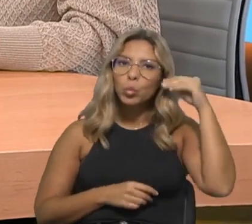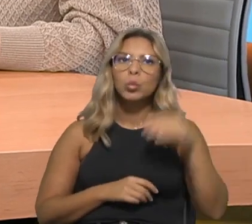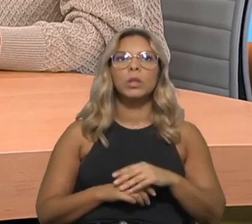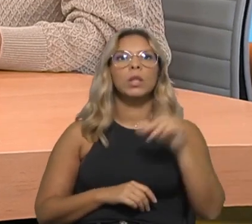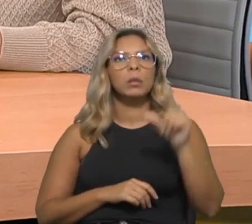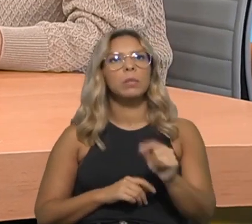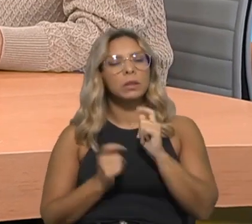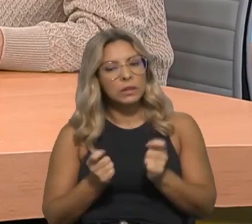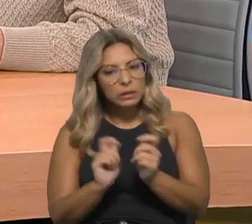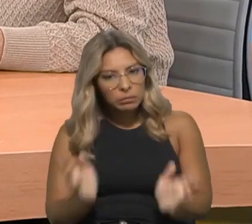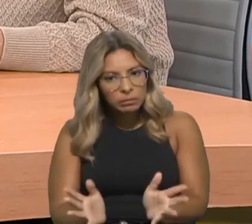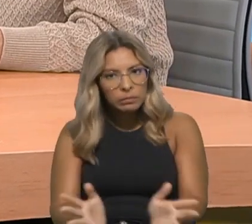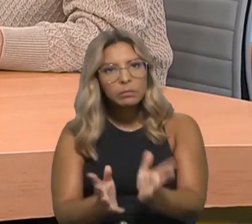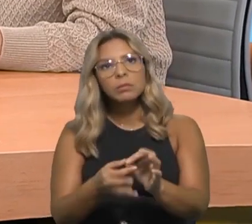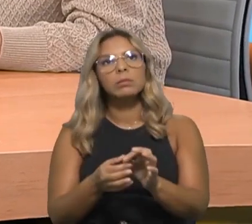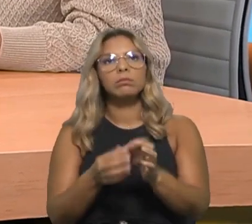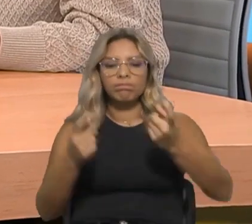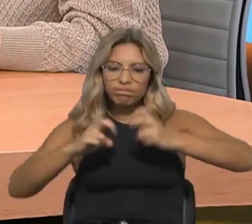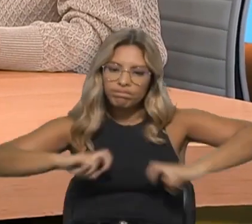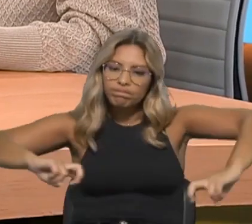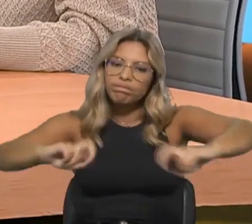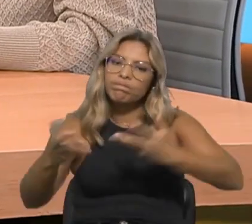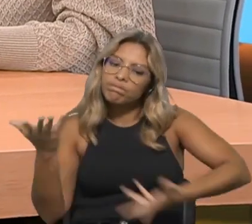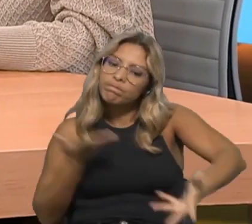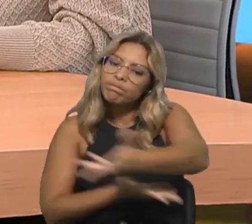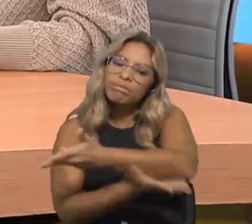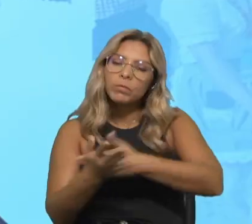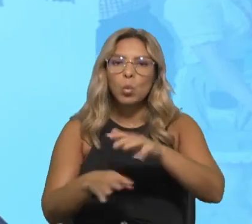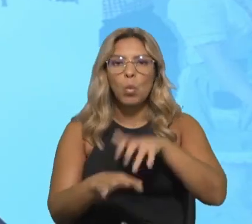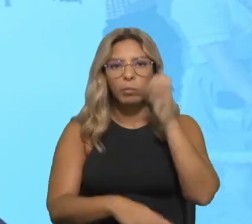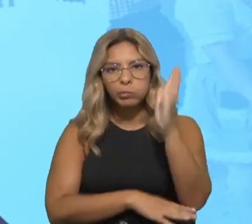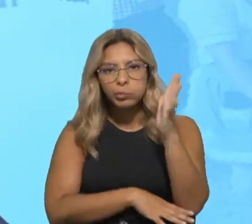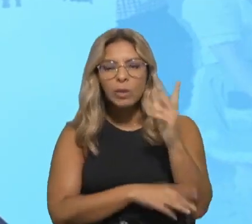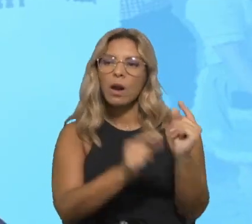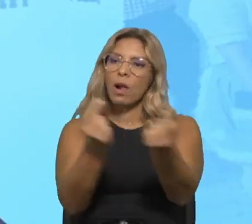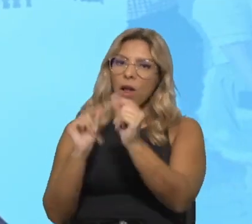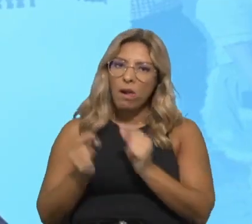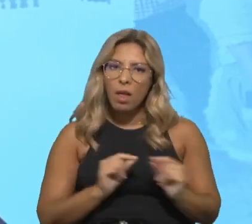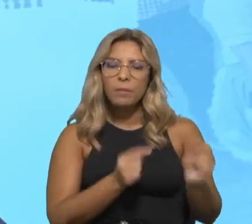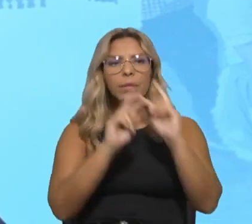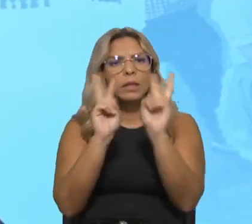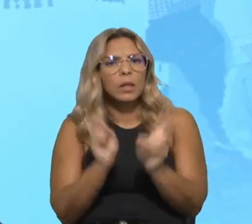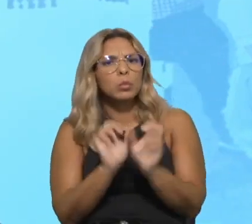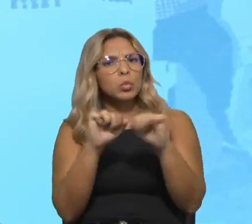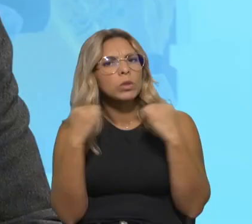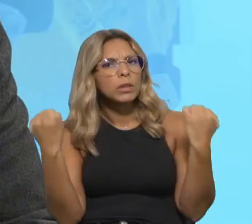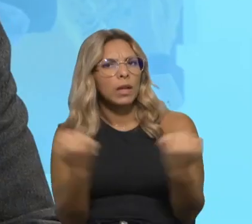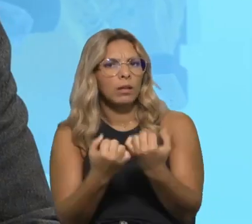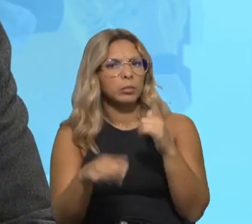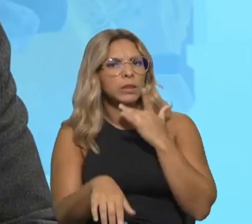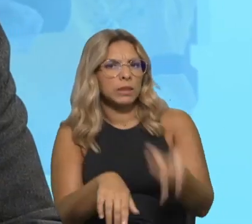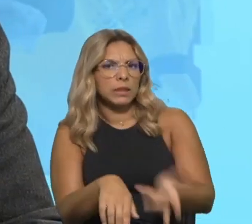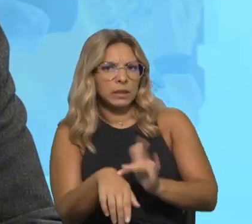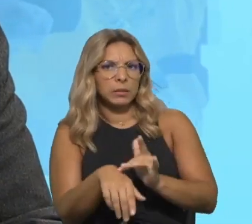promovemos também mesas redondas conferências sobre temas sociais segundo a sensibilidade do padre